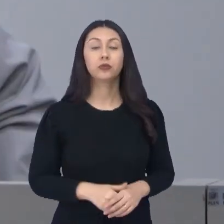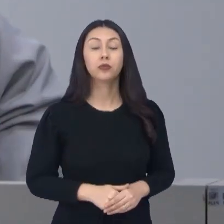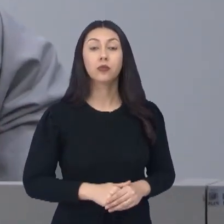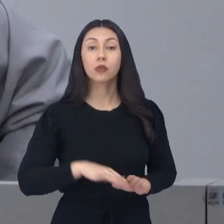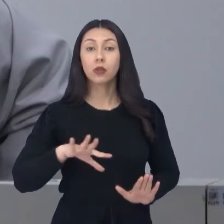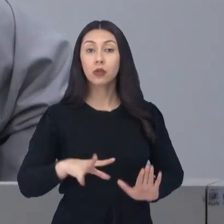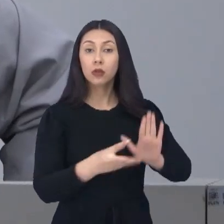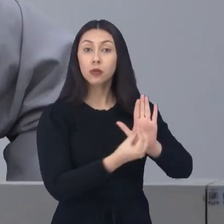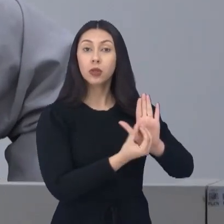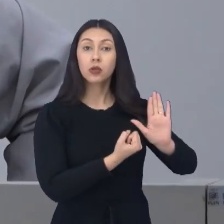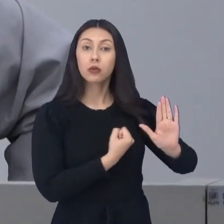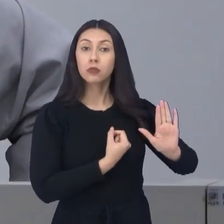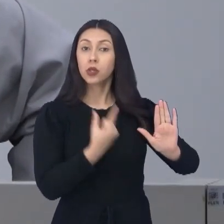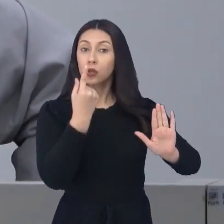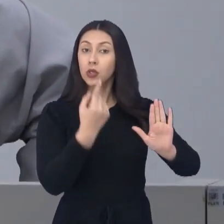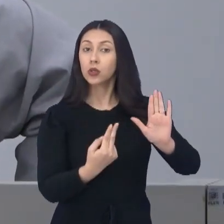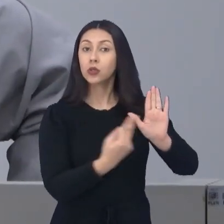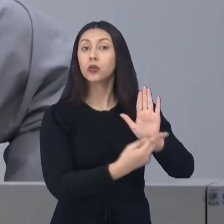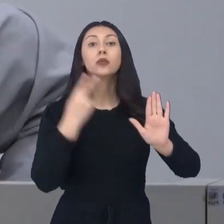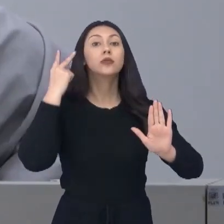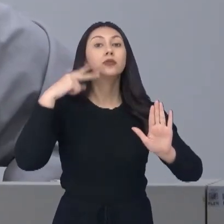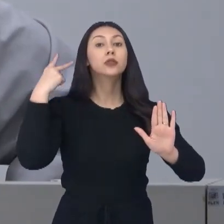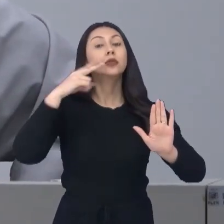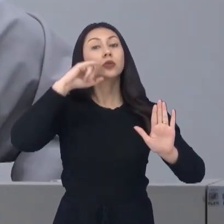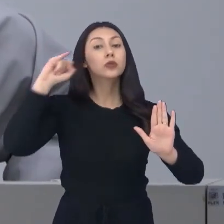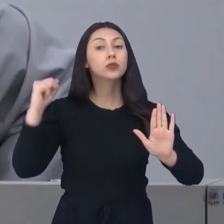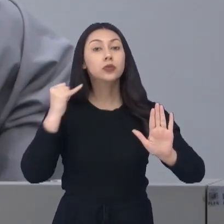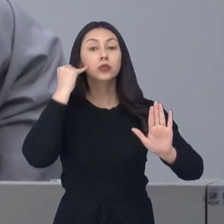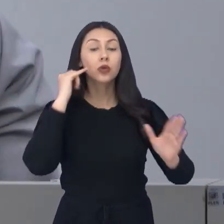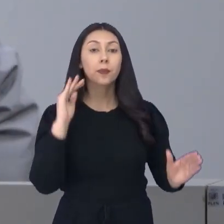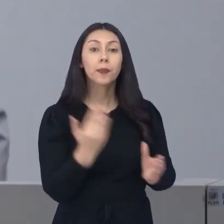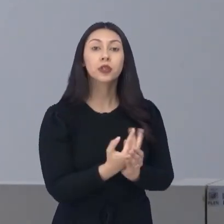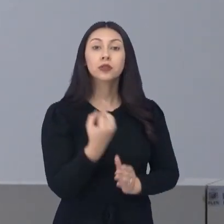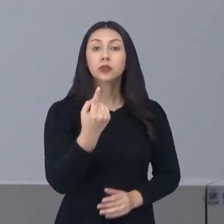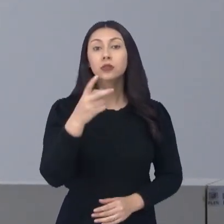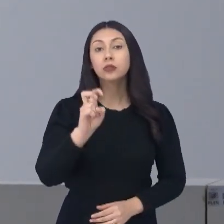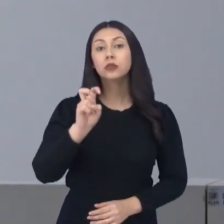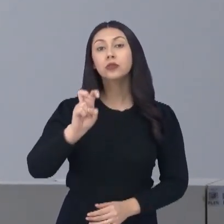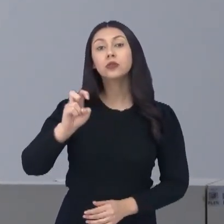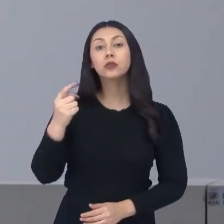Emenda número 1, de autoria do vereador Juvenil Silvério, ao processo número